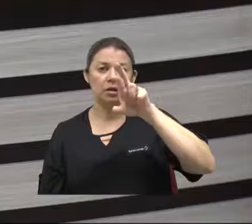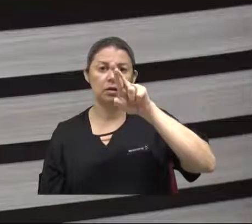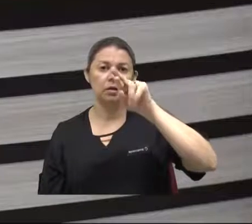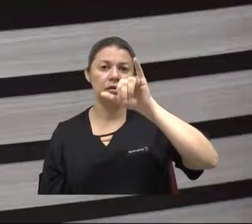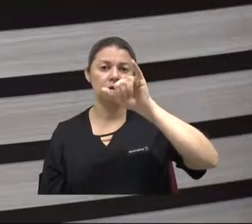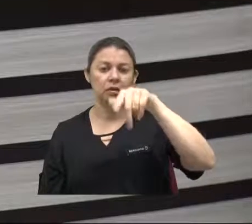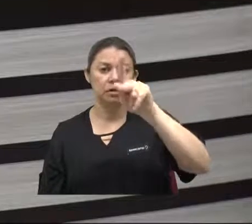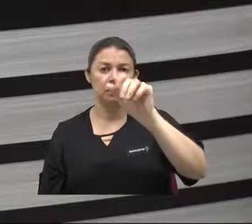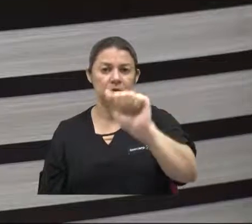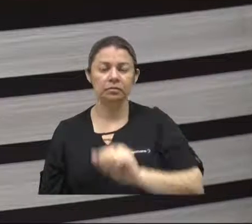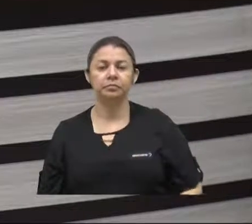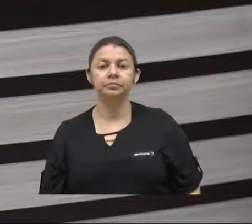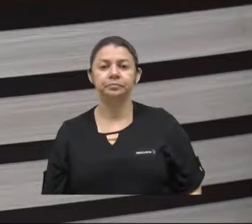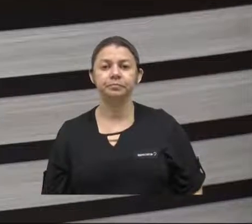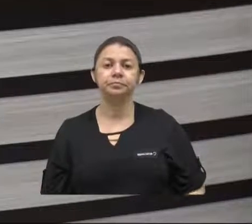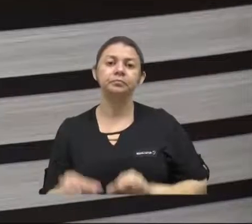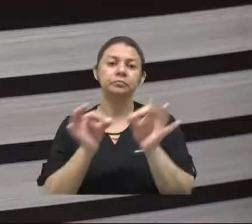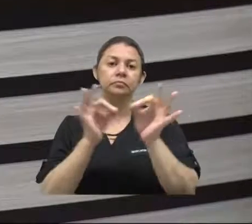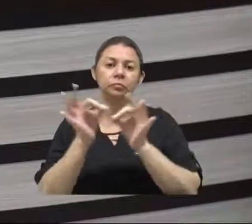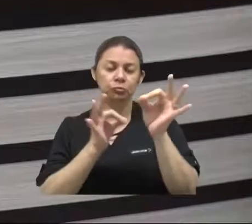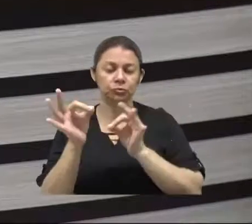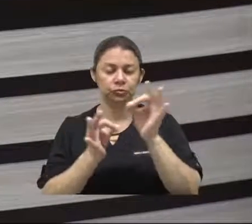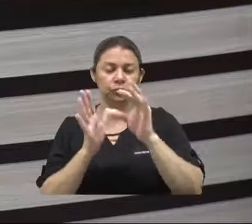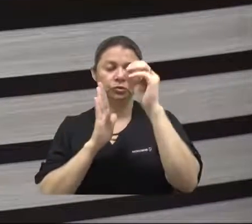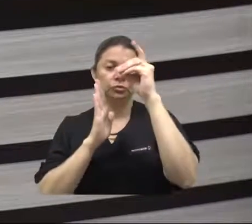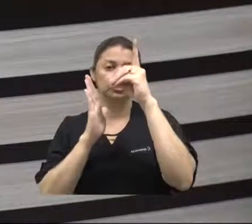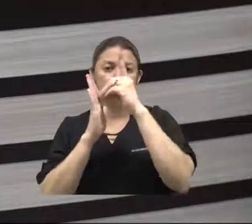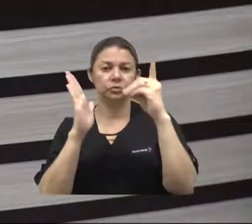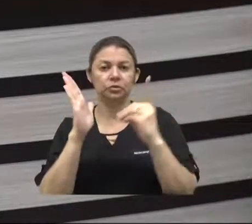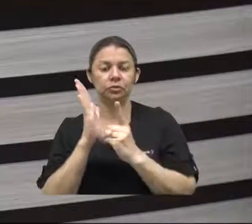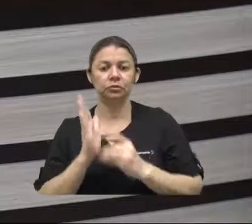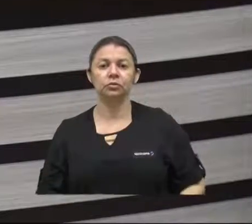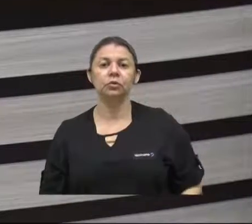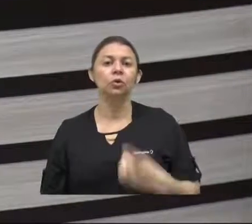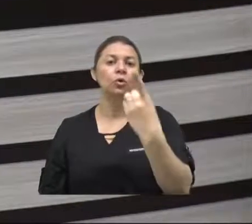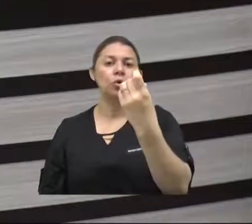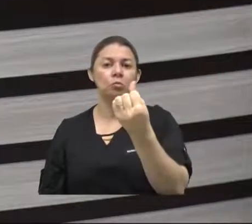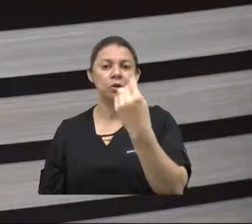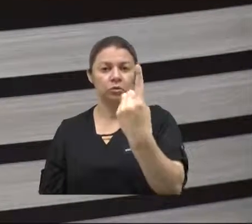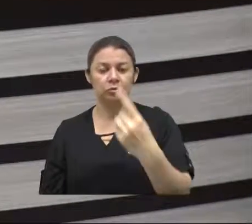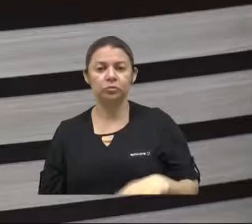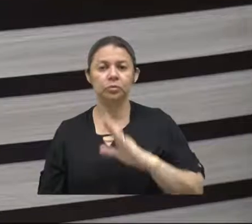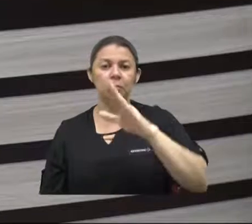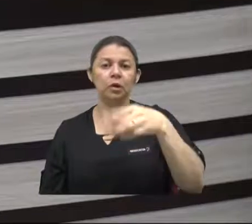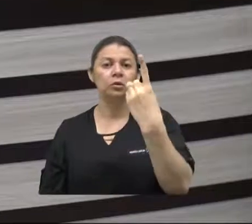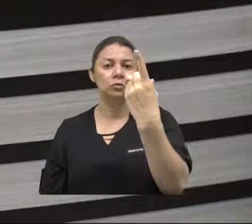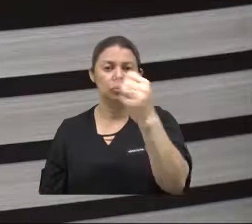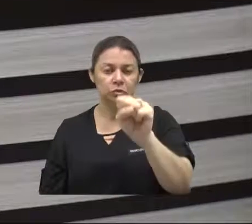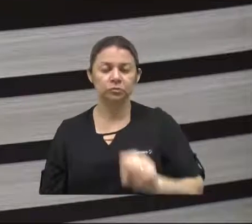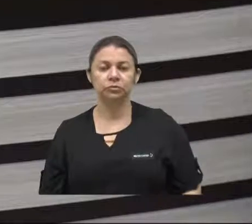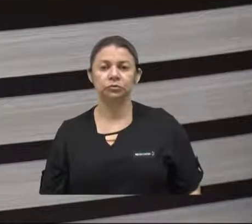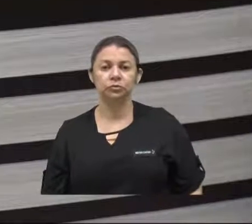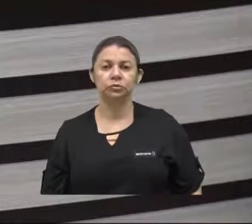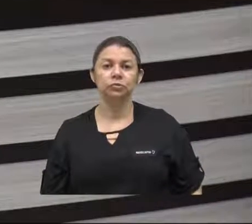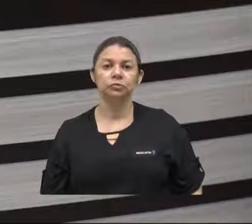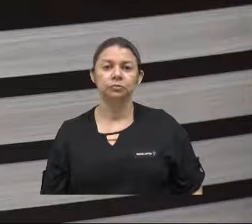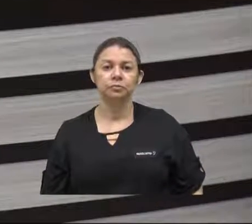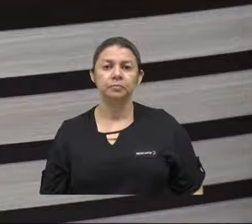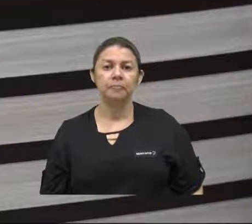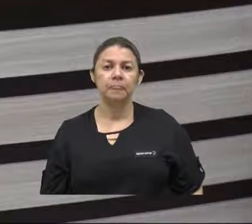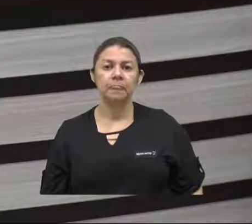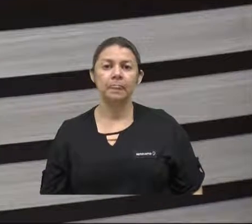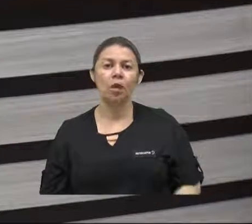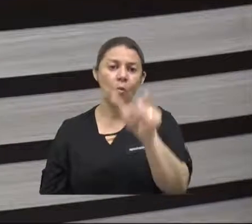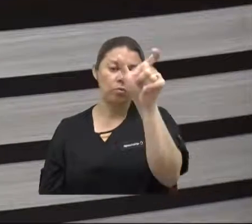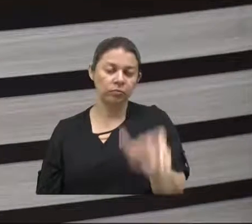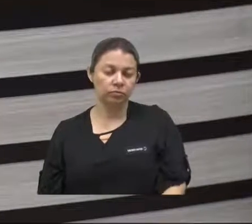competentes. Projeto de decreto legislativo número 61/2018, concede o título de cidadão limeirense a Sebastião Natal Moura pelos